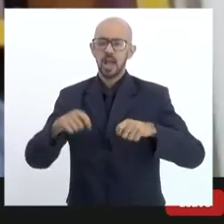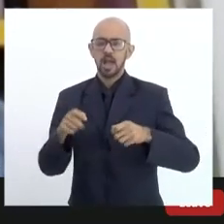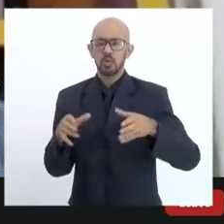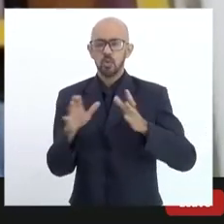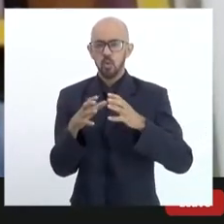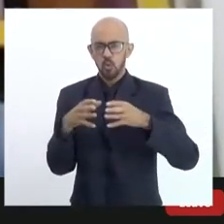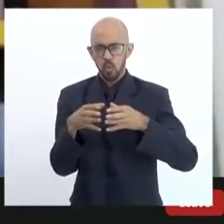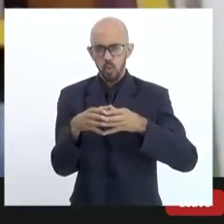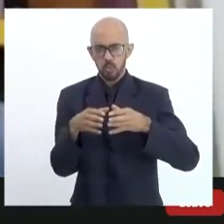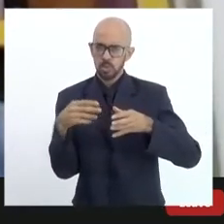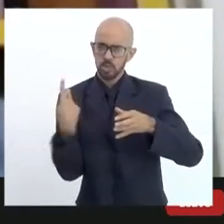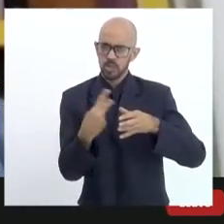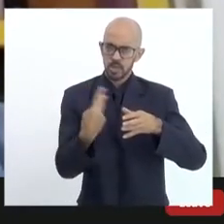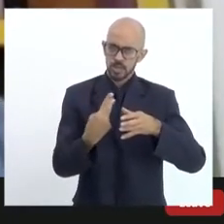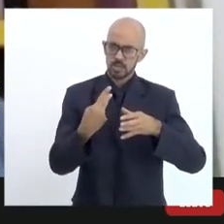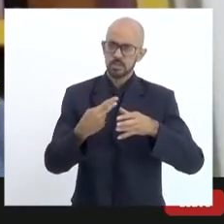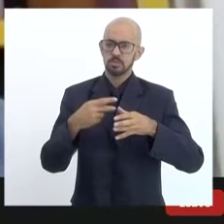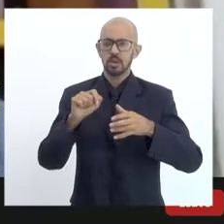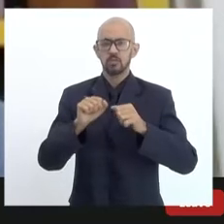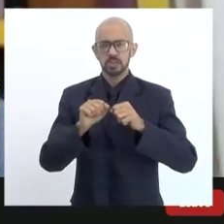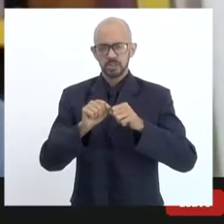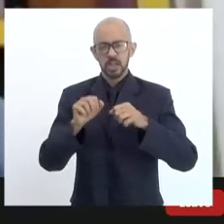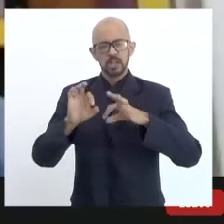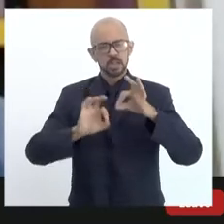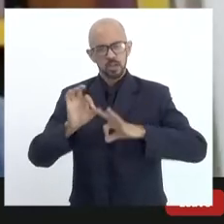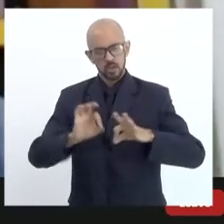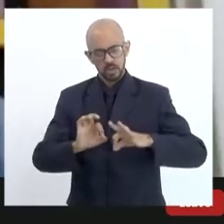grupo religioso para fazer essa separação.